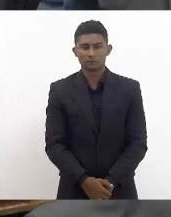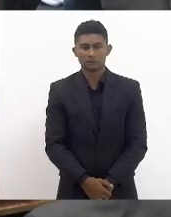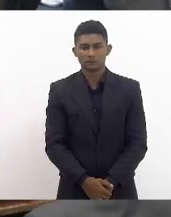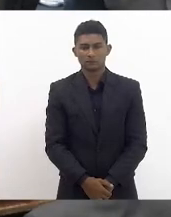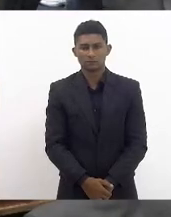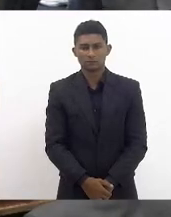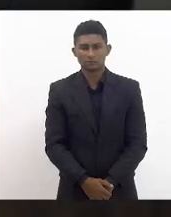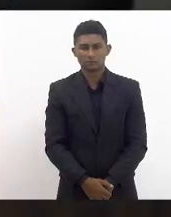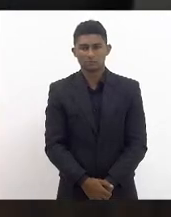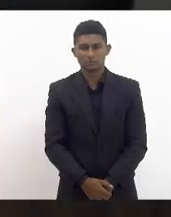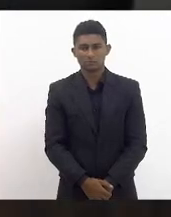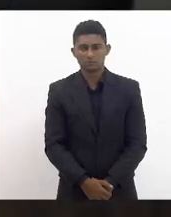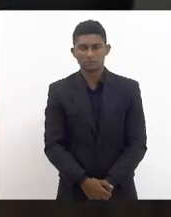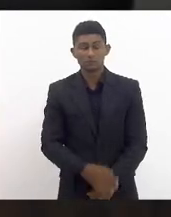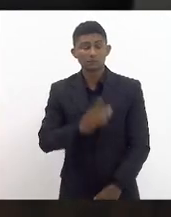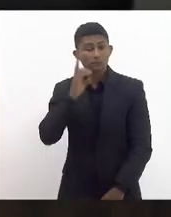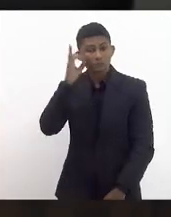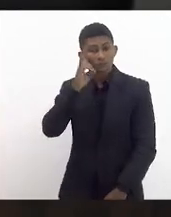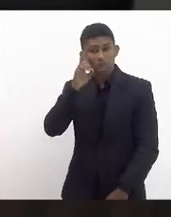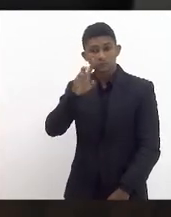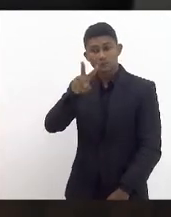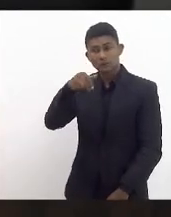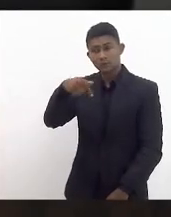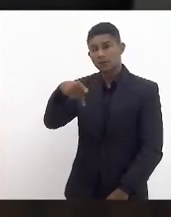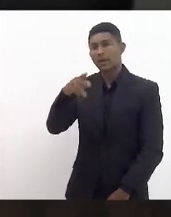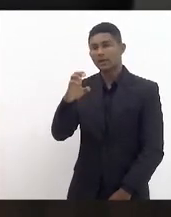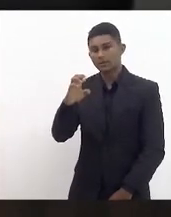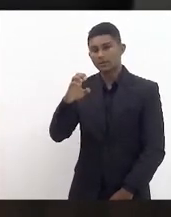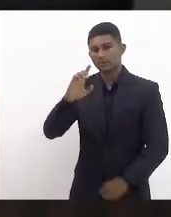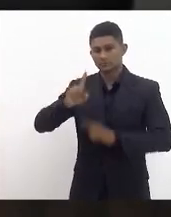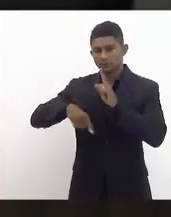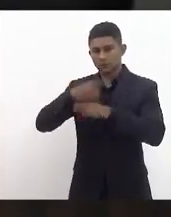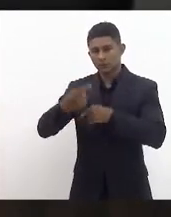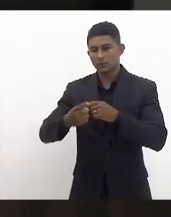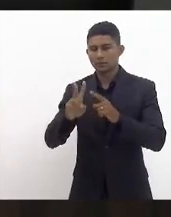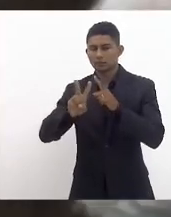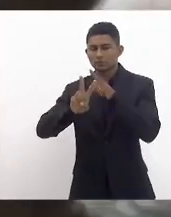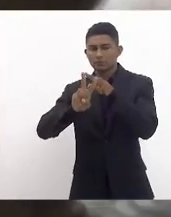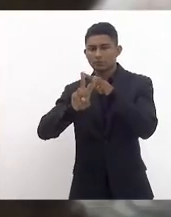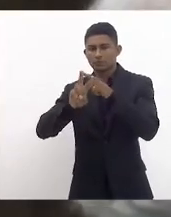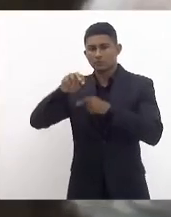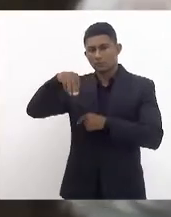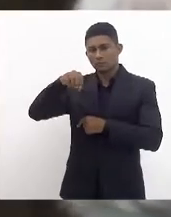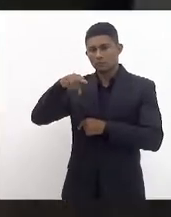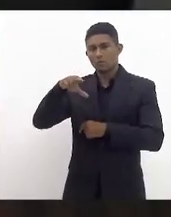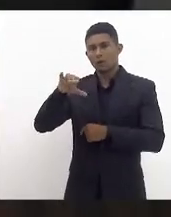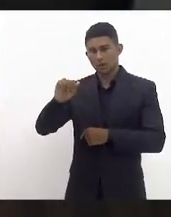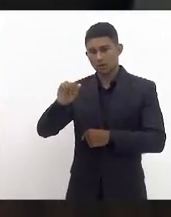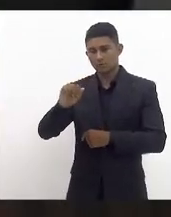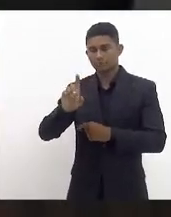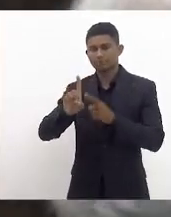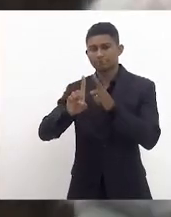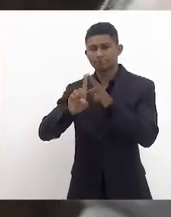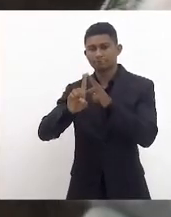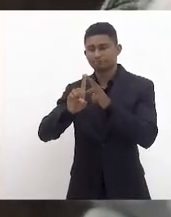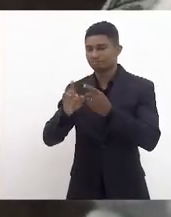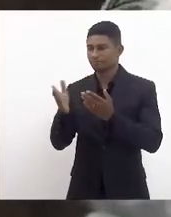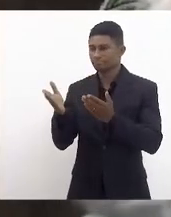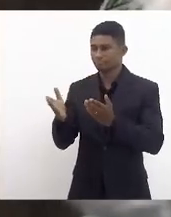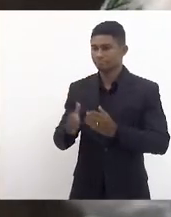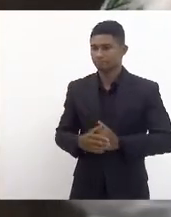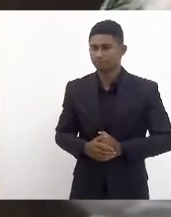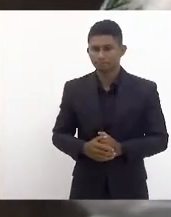Presidente, deputado Valdeque Carneiro, seguida a deputada Mônica. Presidente, deputado Valdeque, seguida a Mônica. Presidente